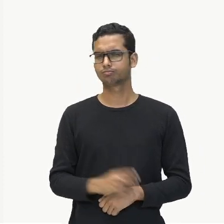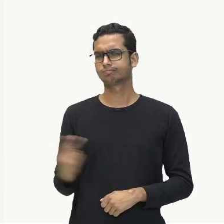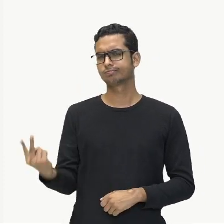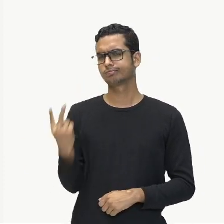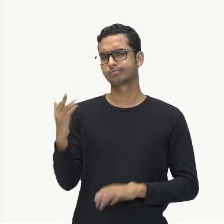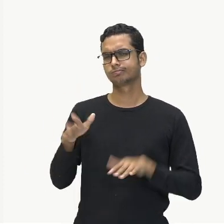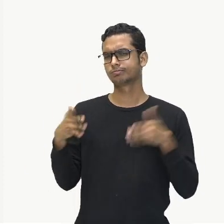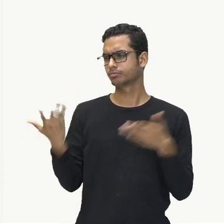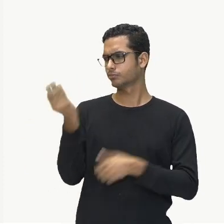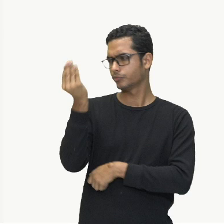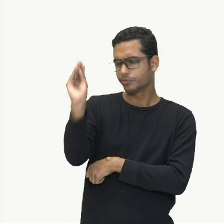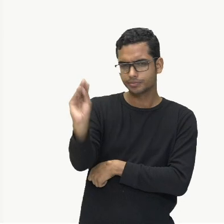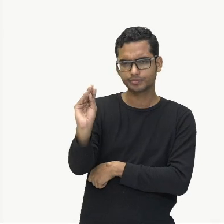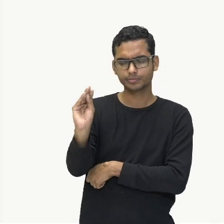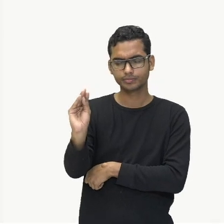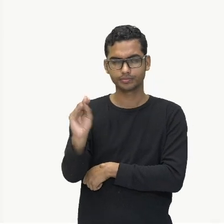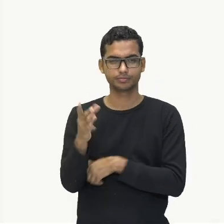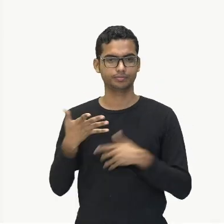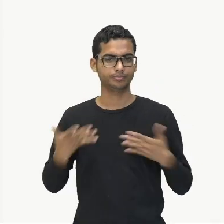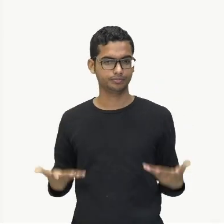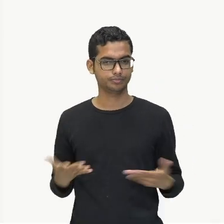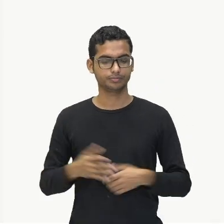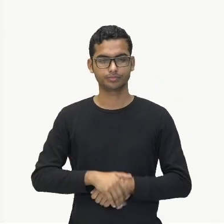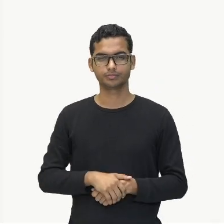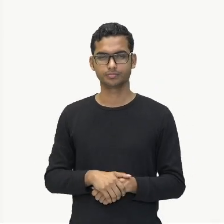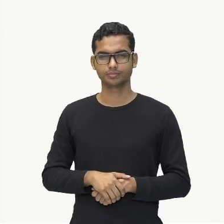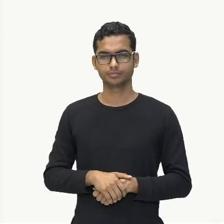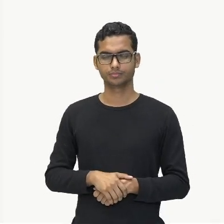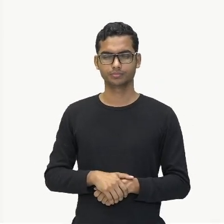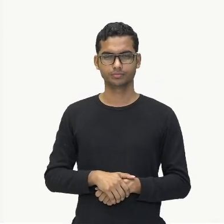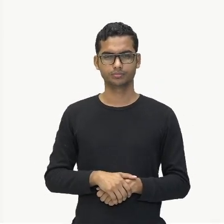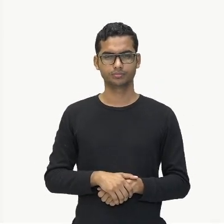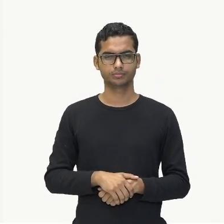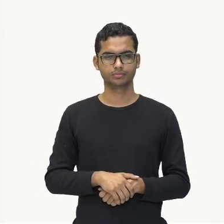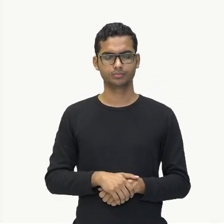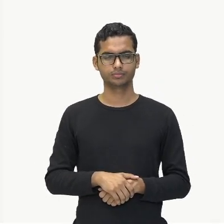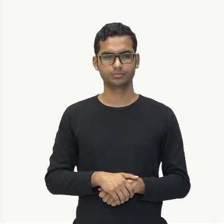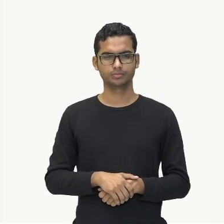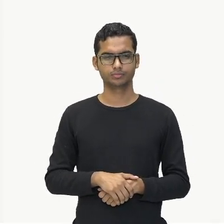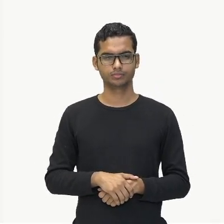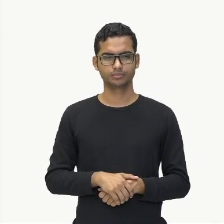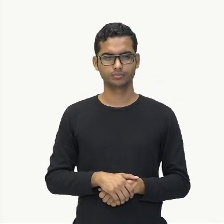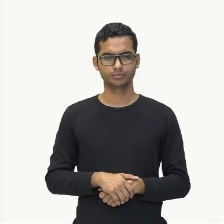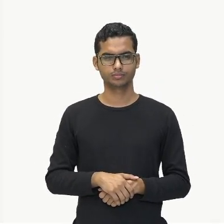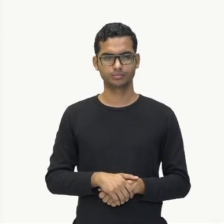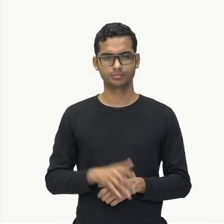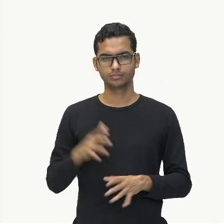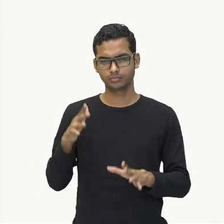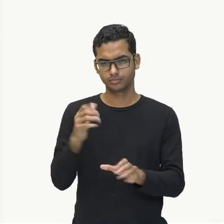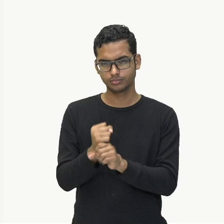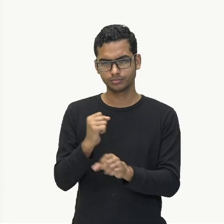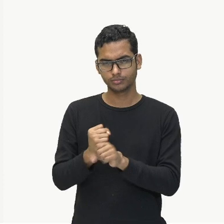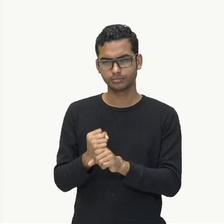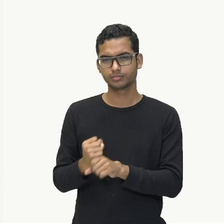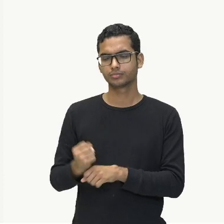aqui? Ora, eu vou colocar 3 vezes 6, que é igual a